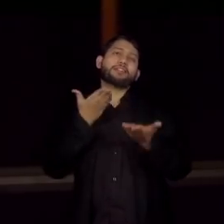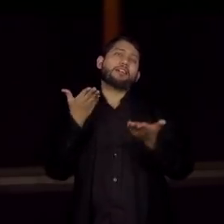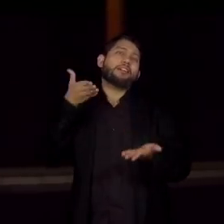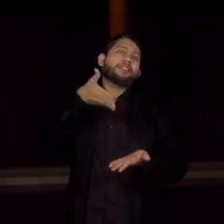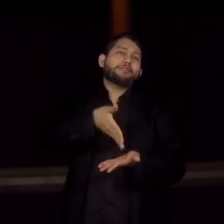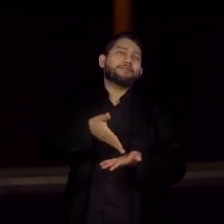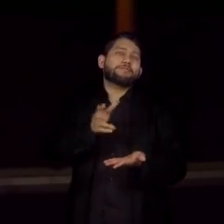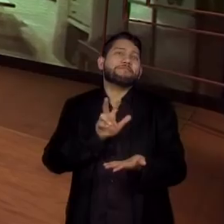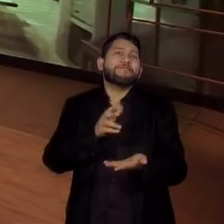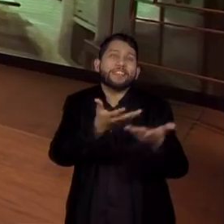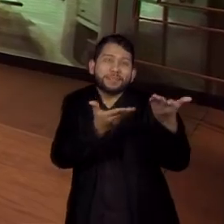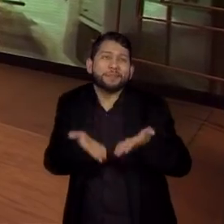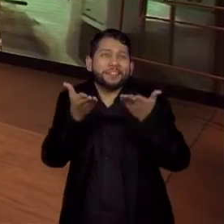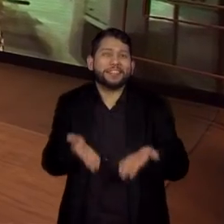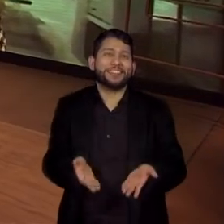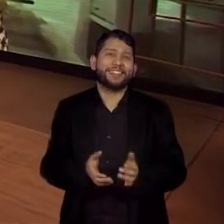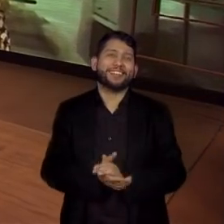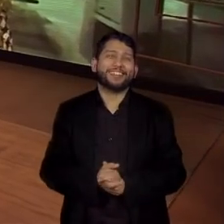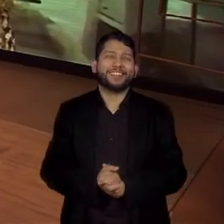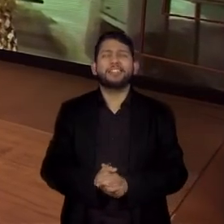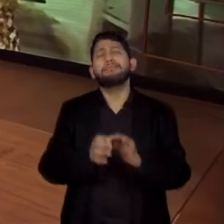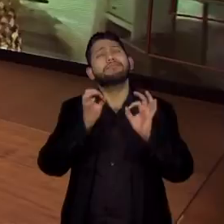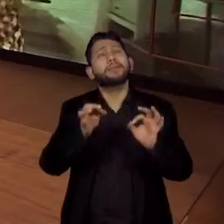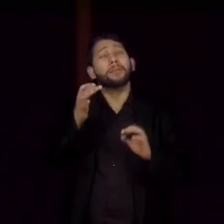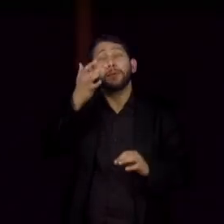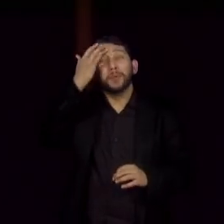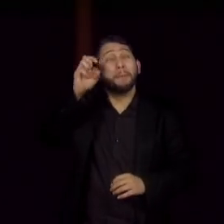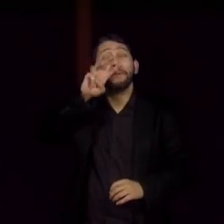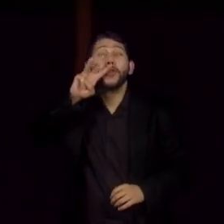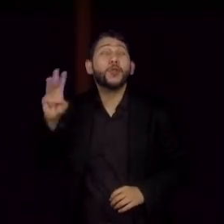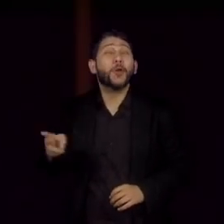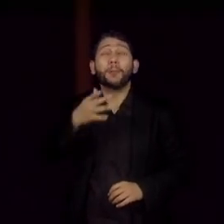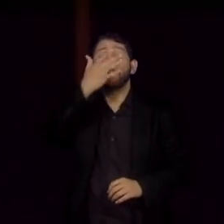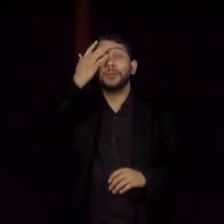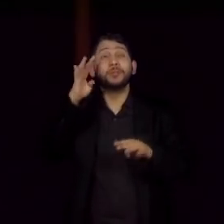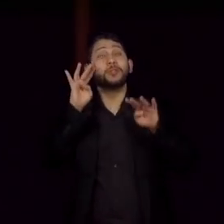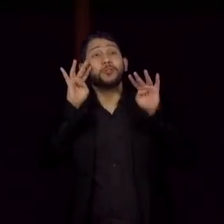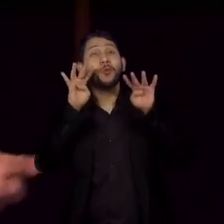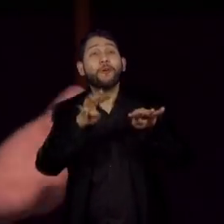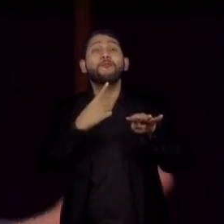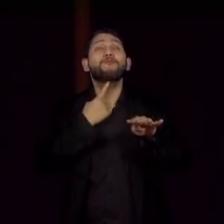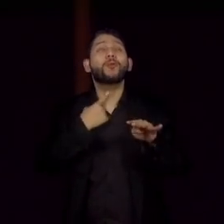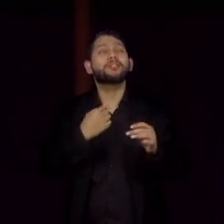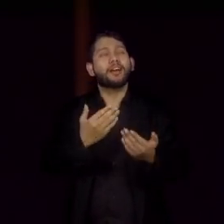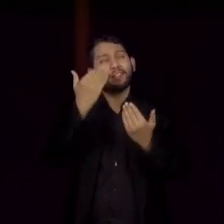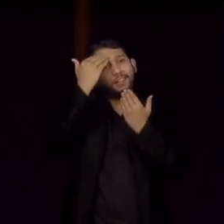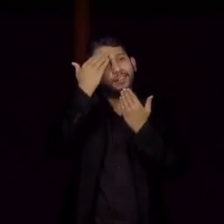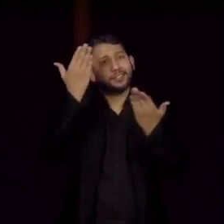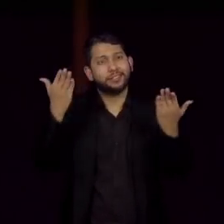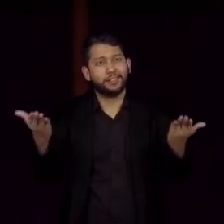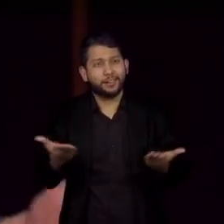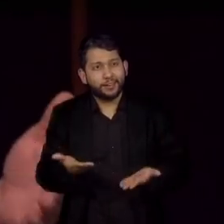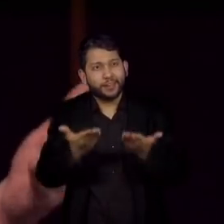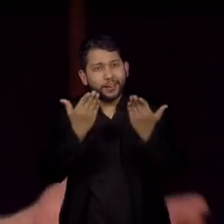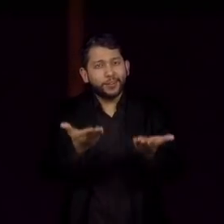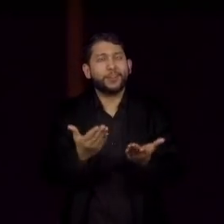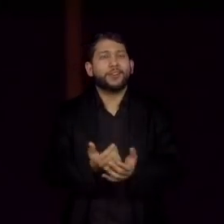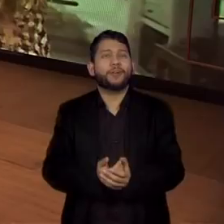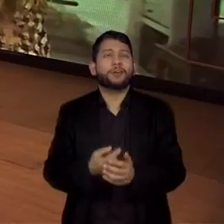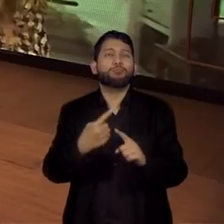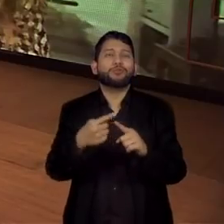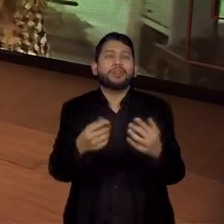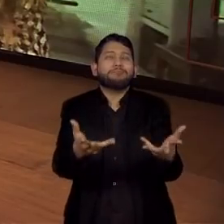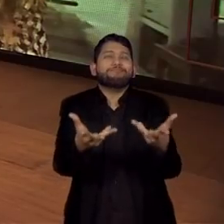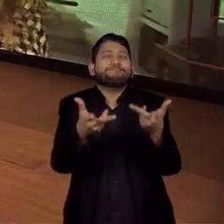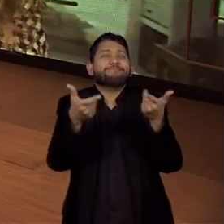viu, Wanderleia? Pode ter certeza que milhões de pessoas poderiam estar aqui agradecendo a você por todo o